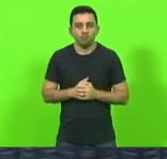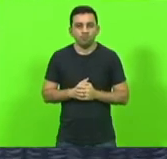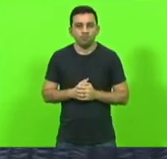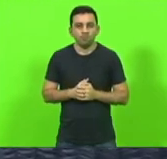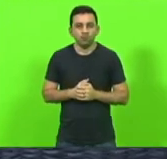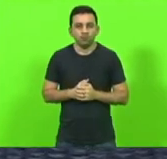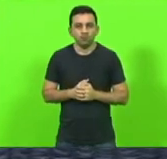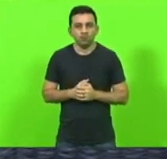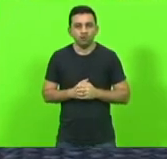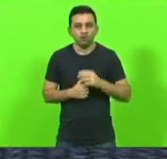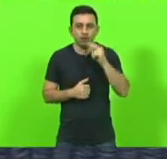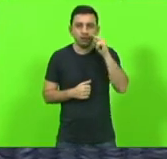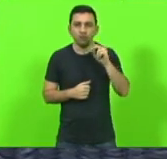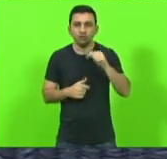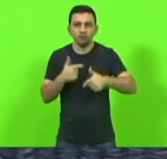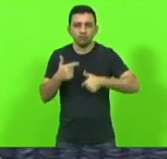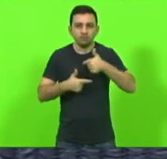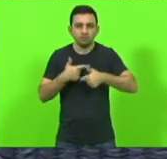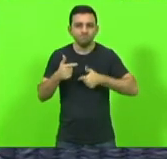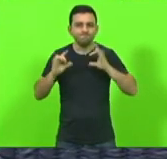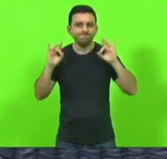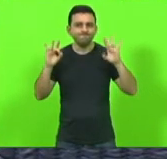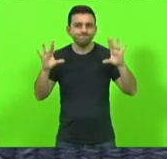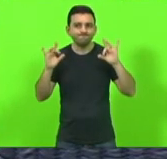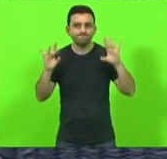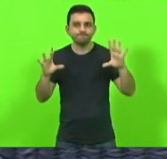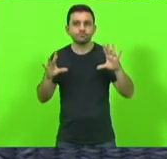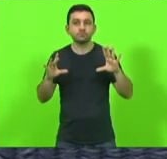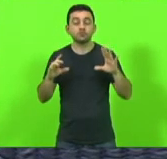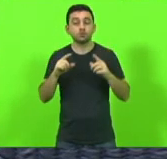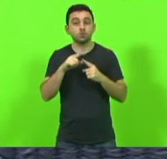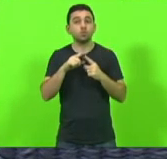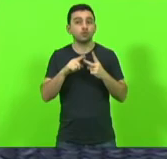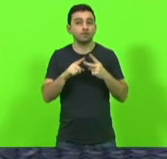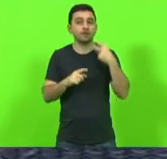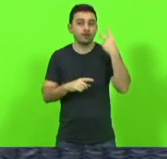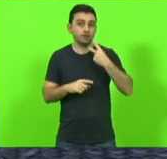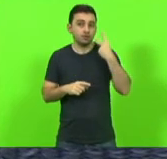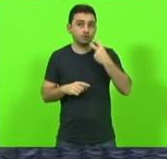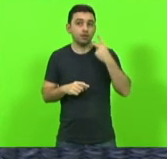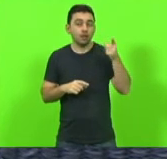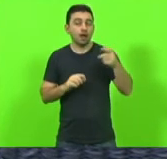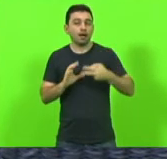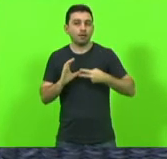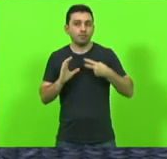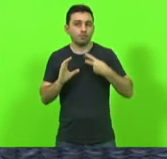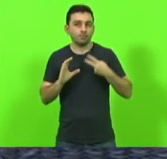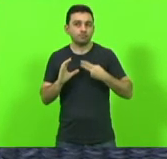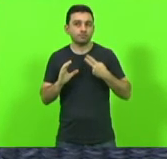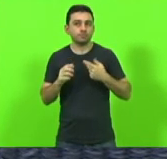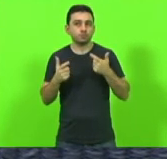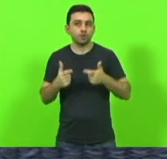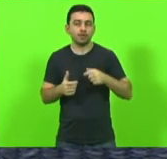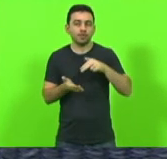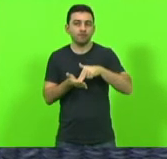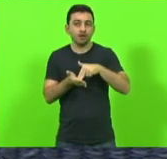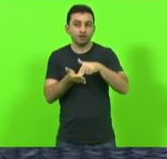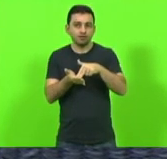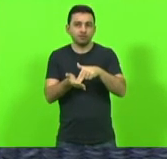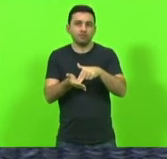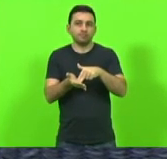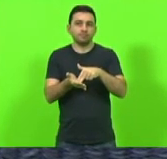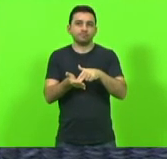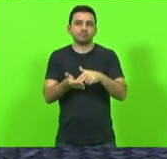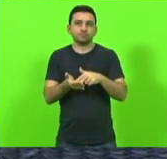para reconhecer o trabalho extraordinário que fazem duas vereadoras na Câmara de Vereadores de Navegantes. A